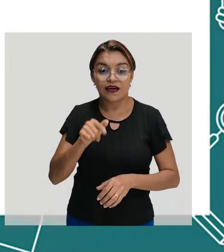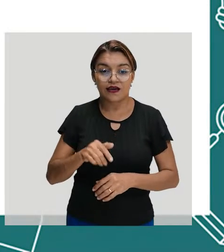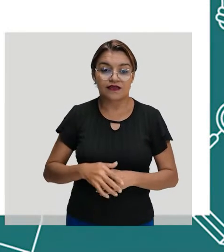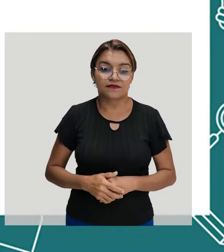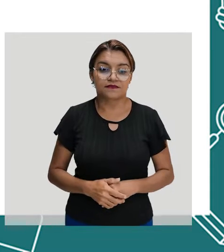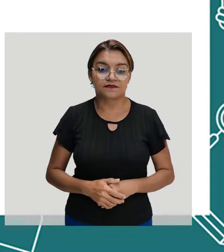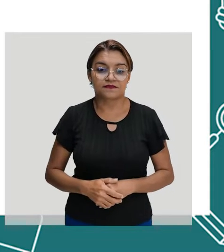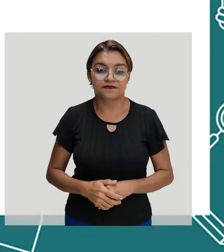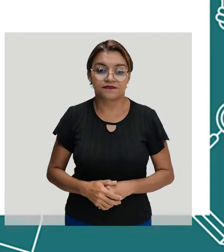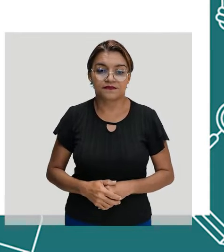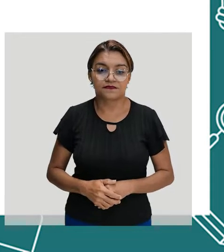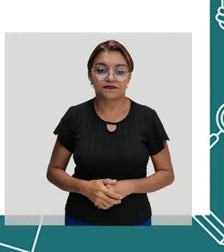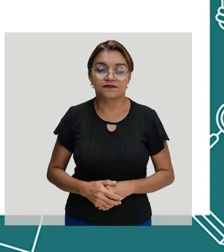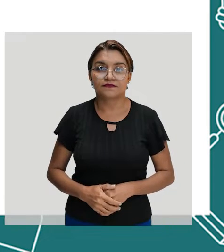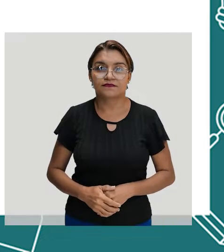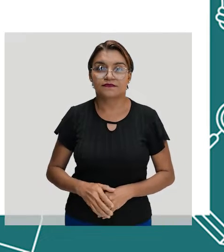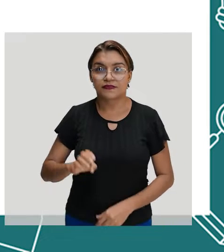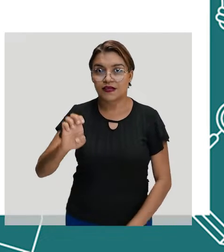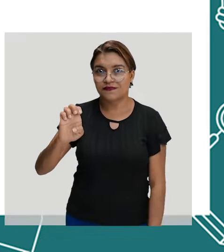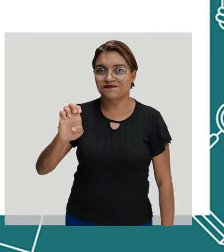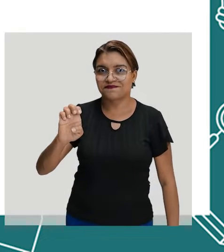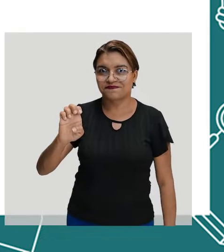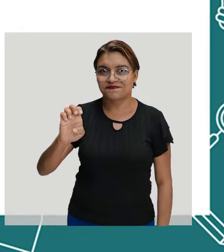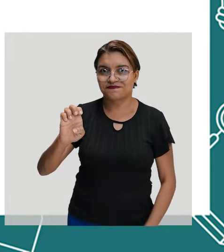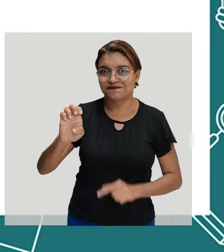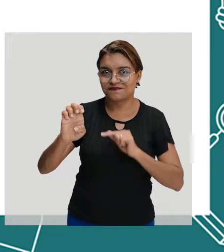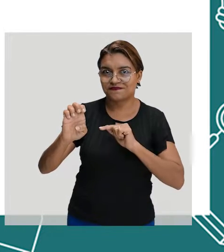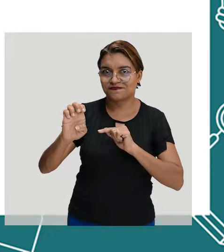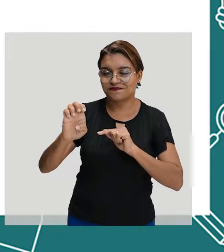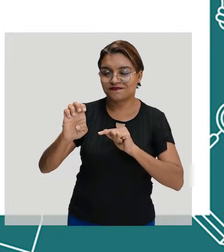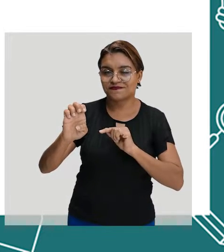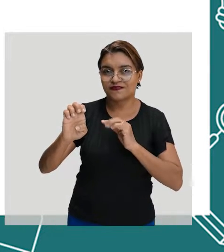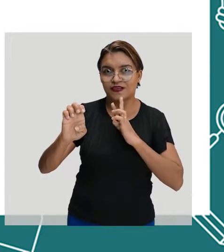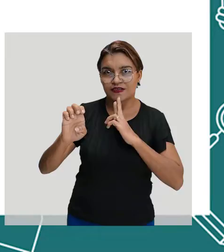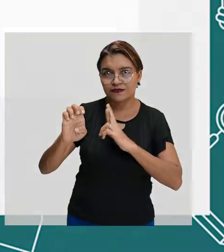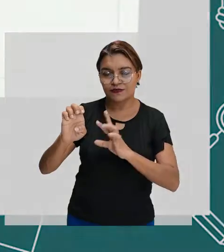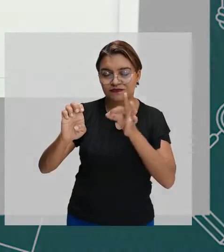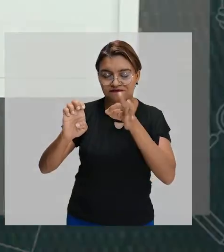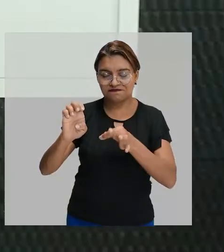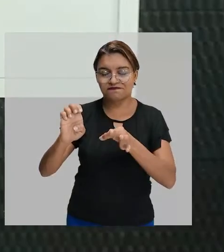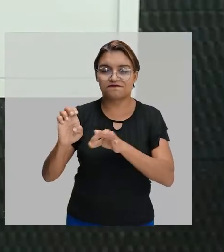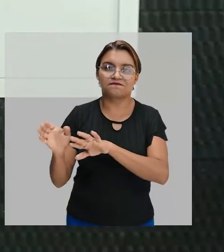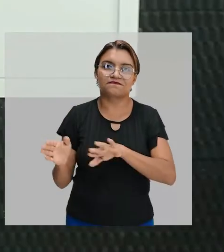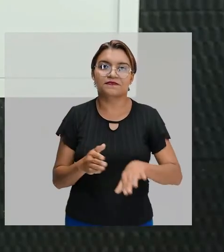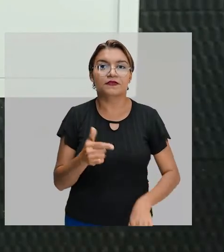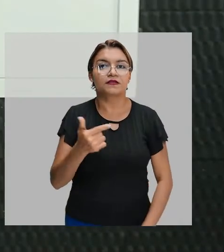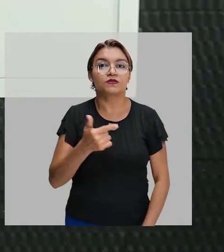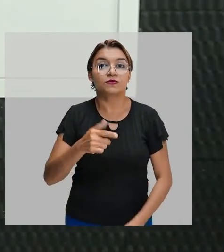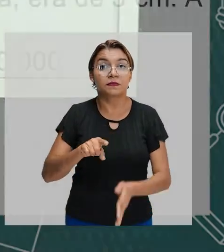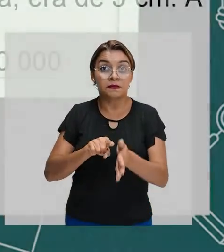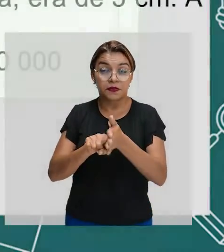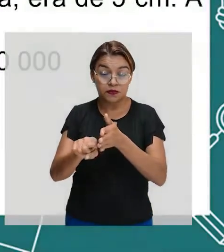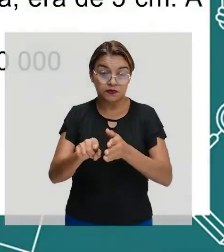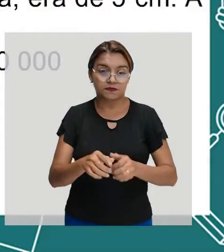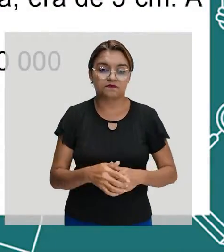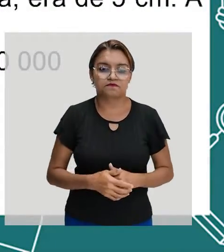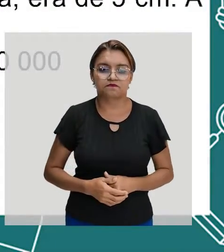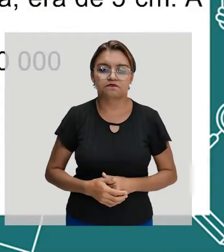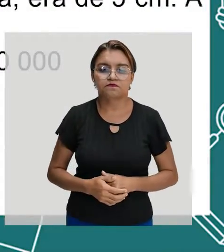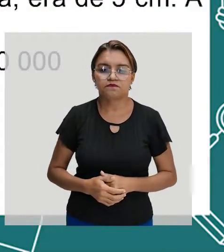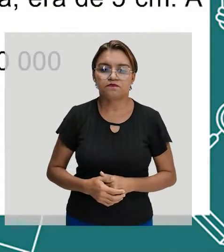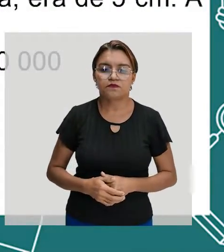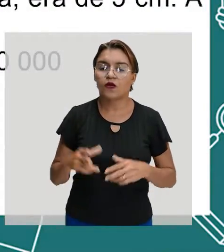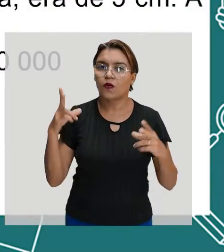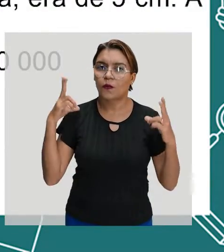é a letra é perfeito galera vamos para nossa segunda questão o